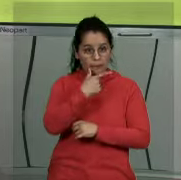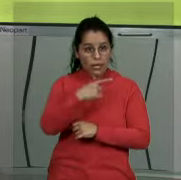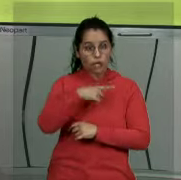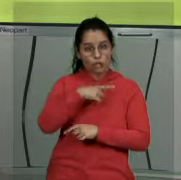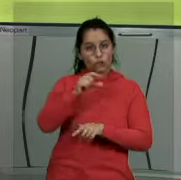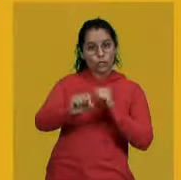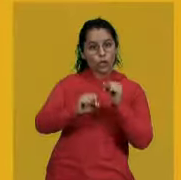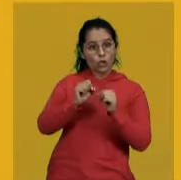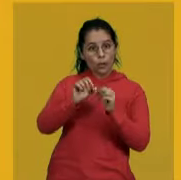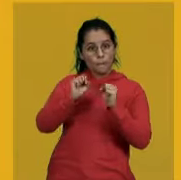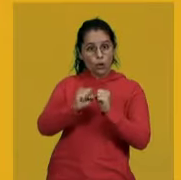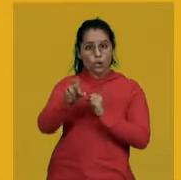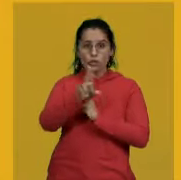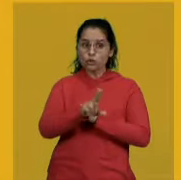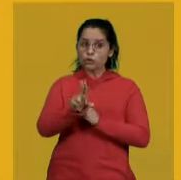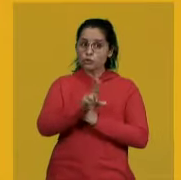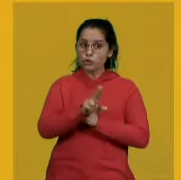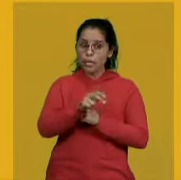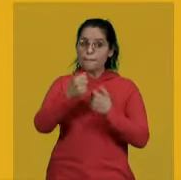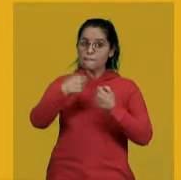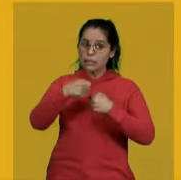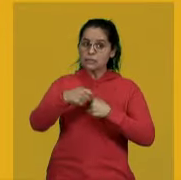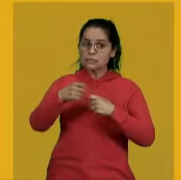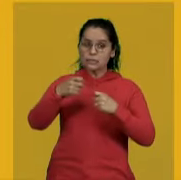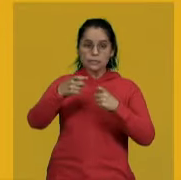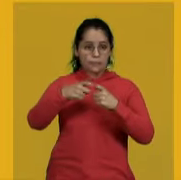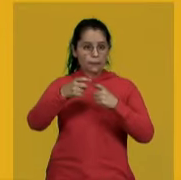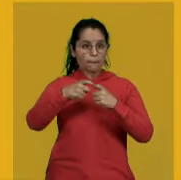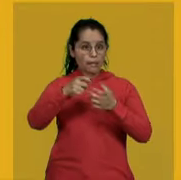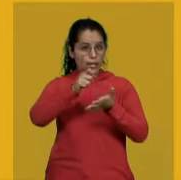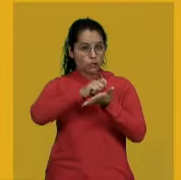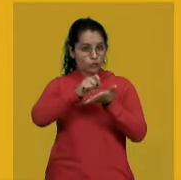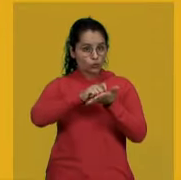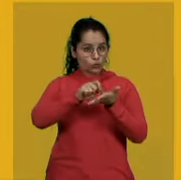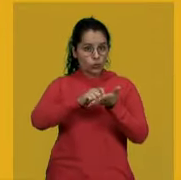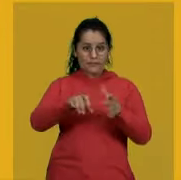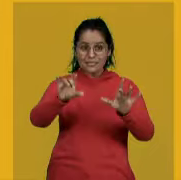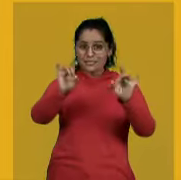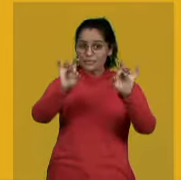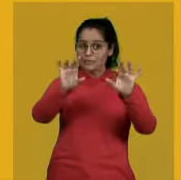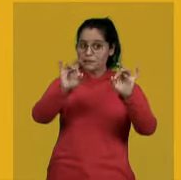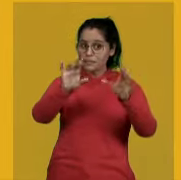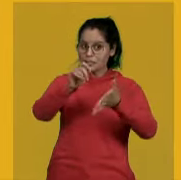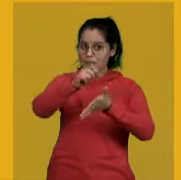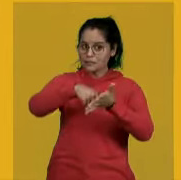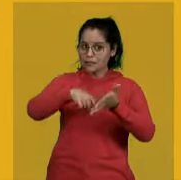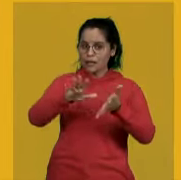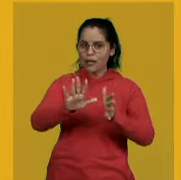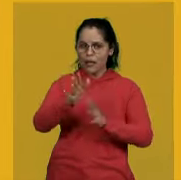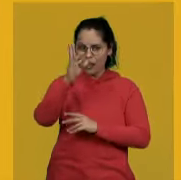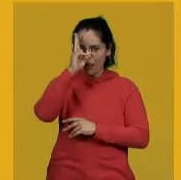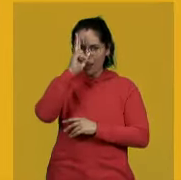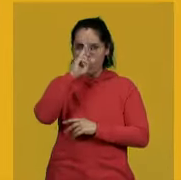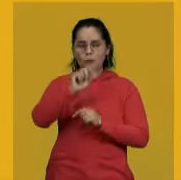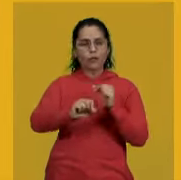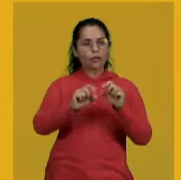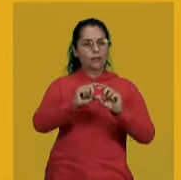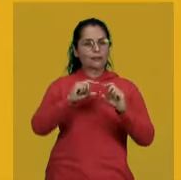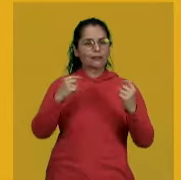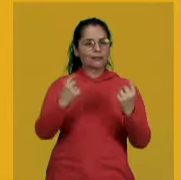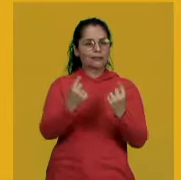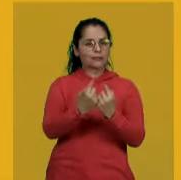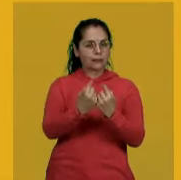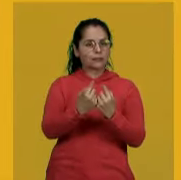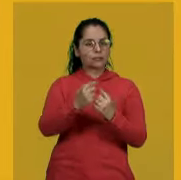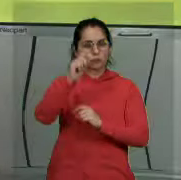podem ser adquiridos por meio de prescrição médica especial. Como eu falei com vocês, os de tarja preta e vermelha, a